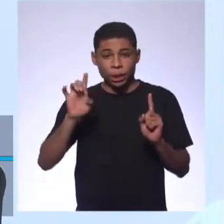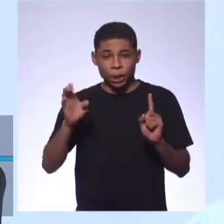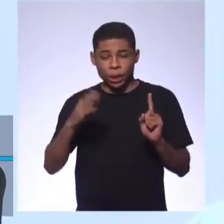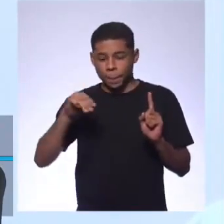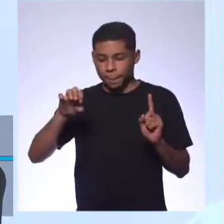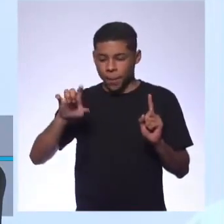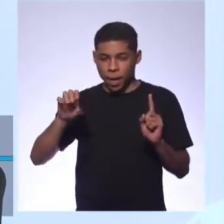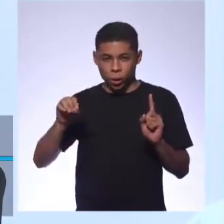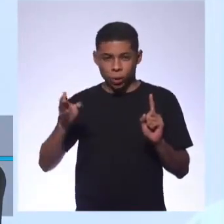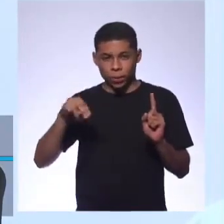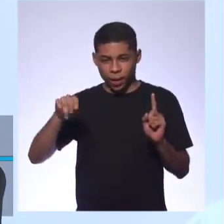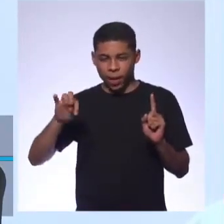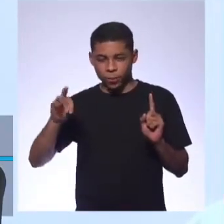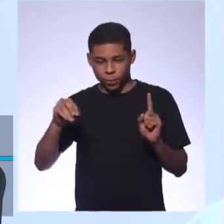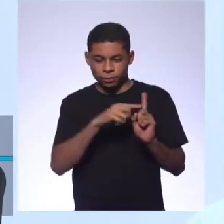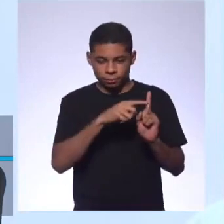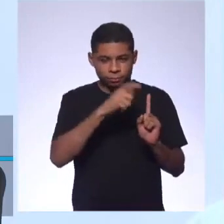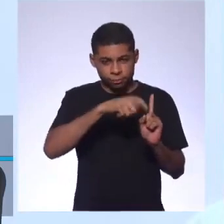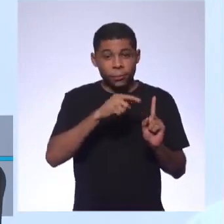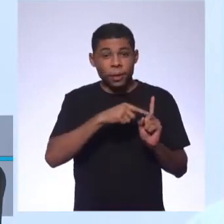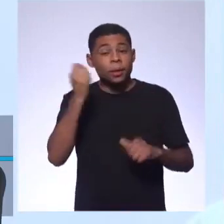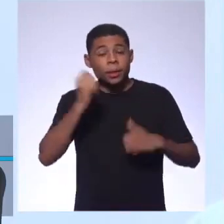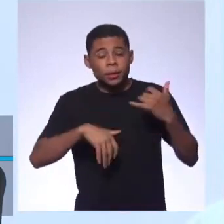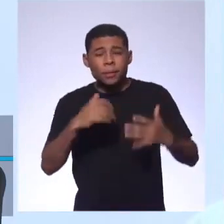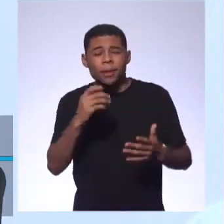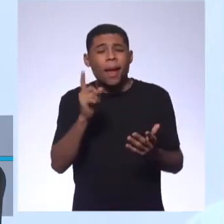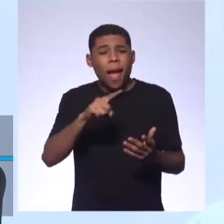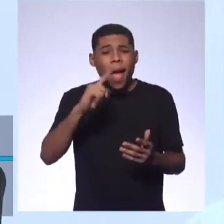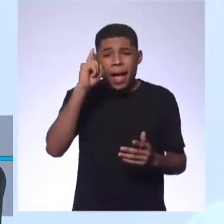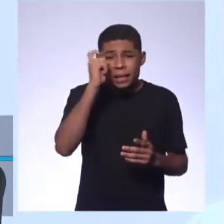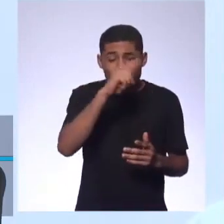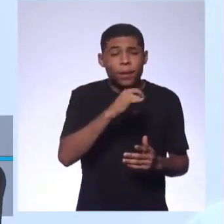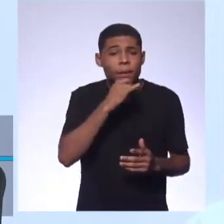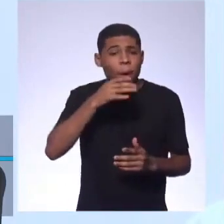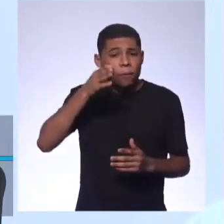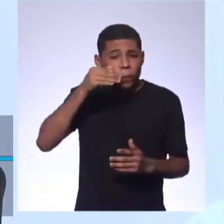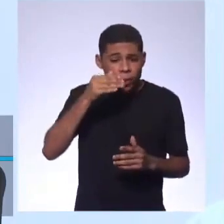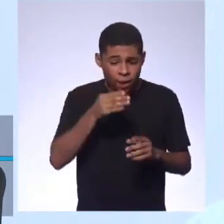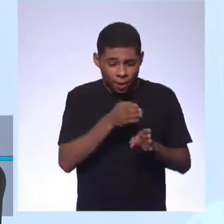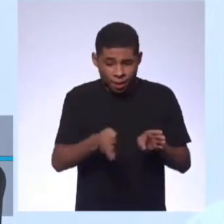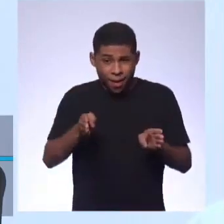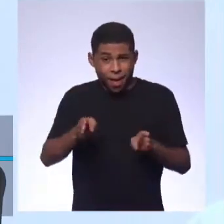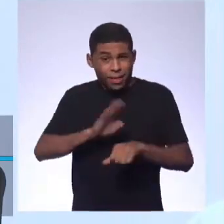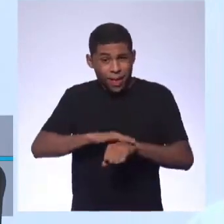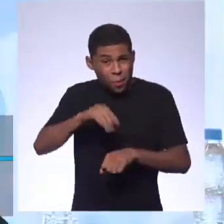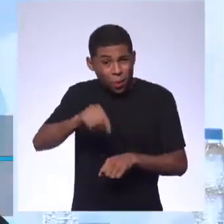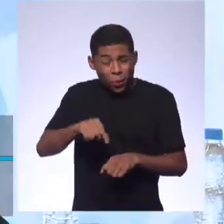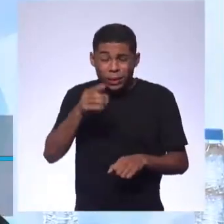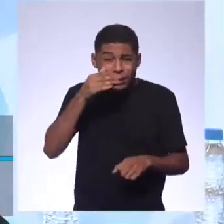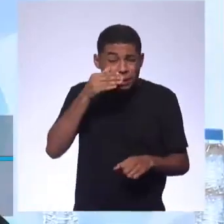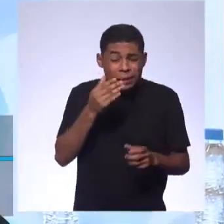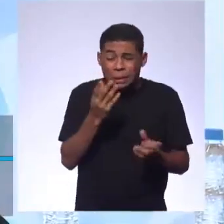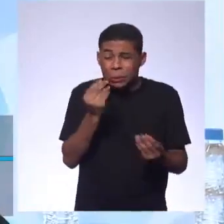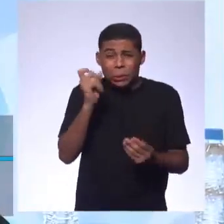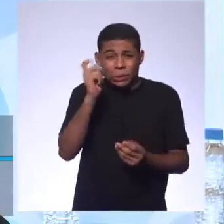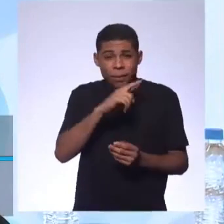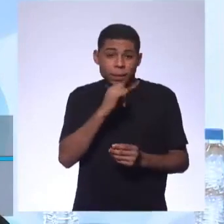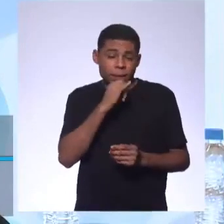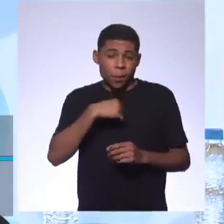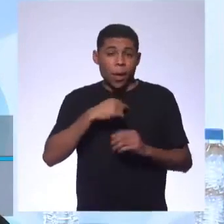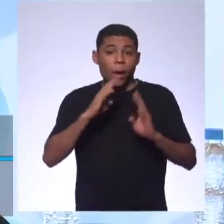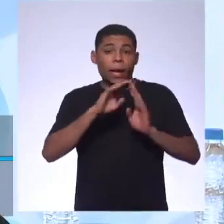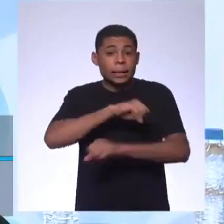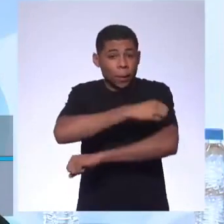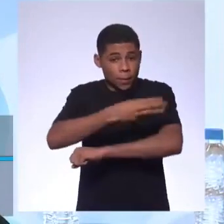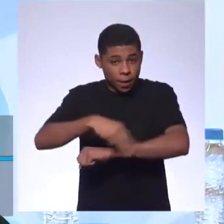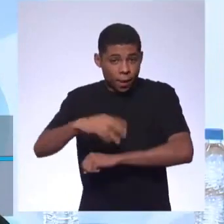Neto, trazendo para a gente como é difícil ser funcionário num período desse. Eu lembro até, porque eu sou de São Miguel Paulista,